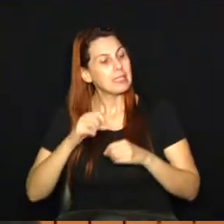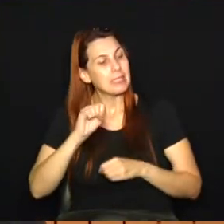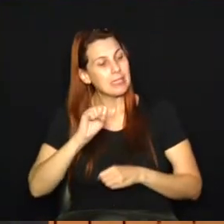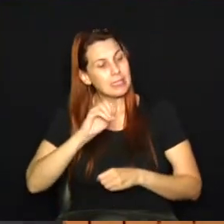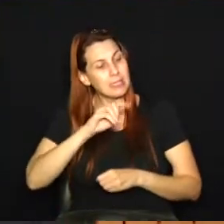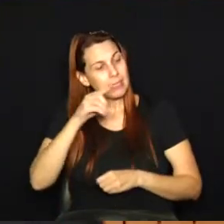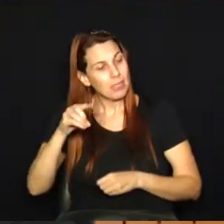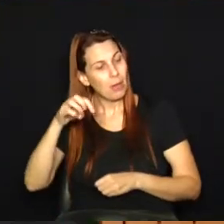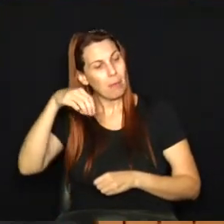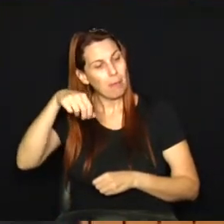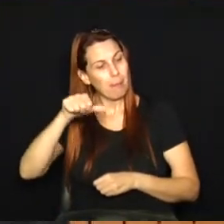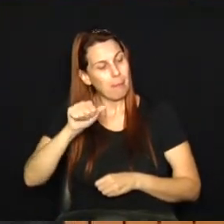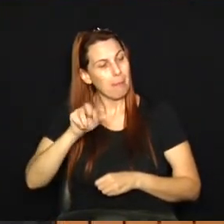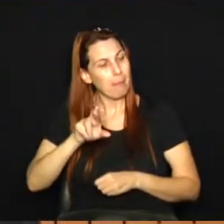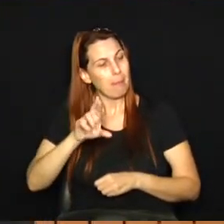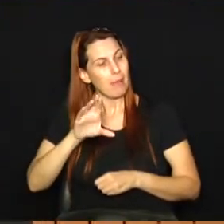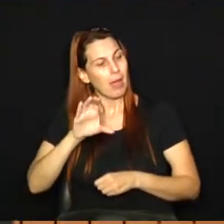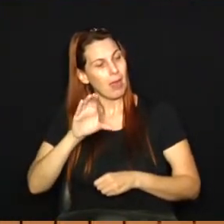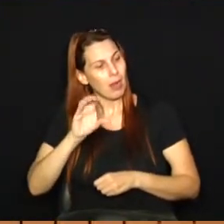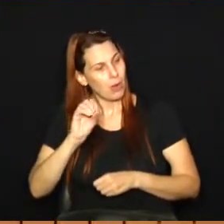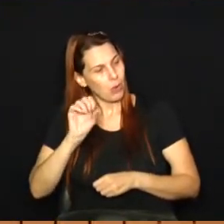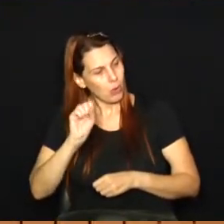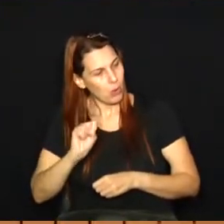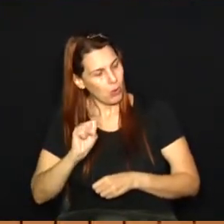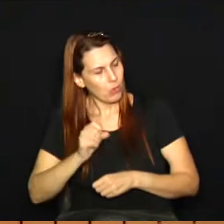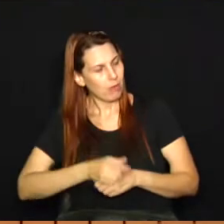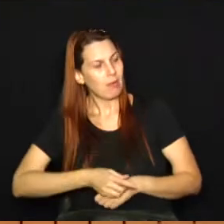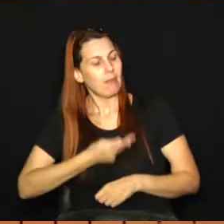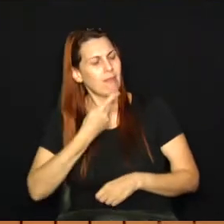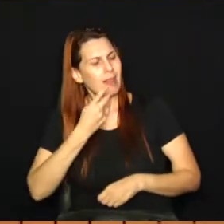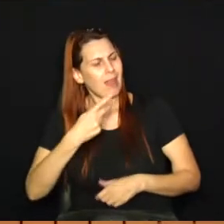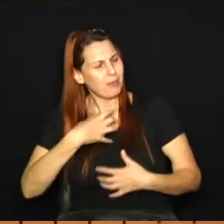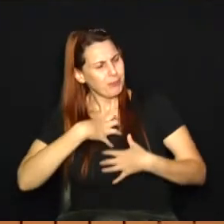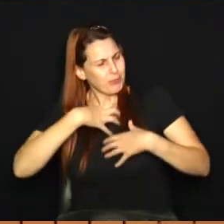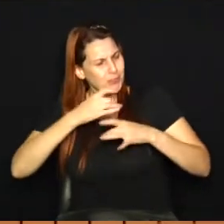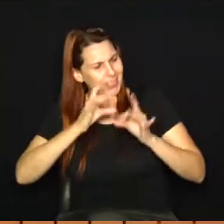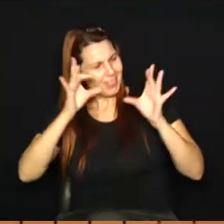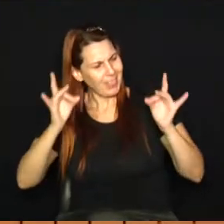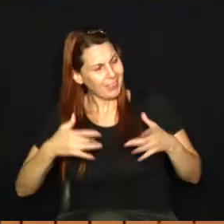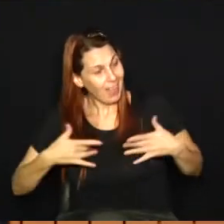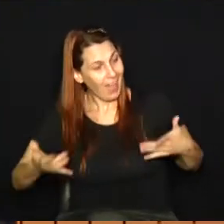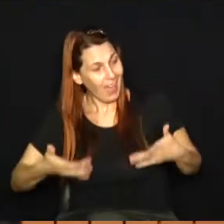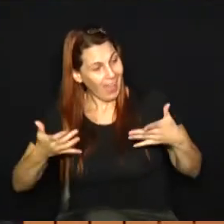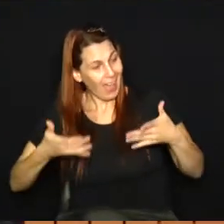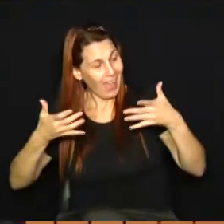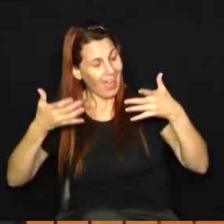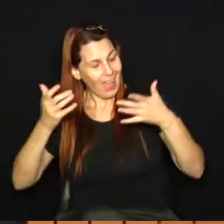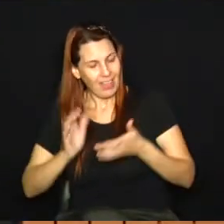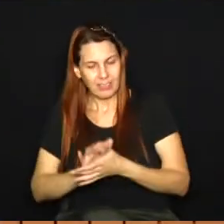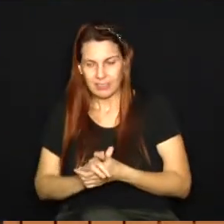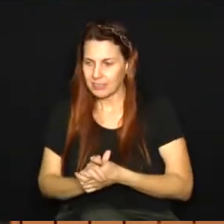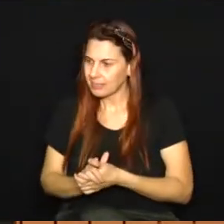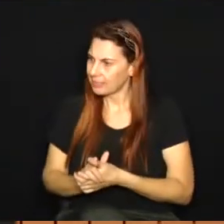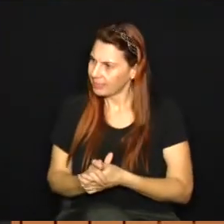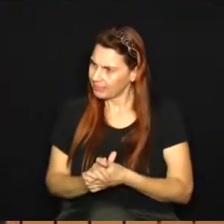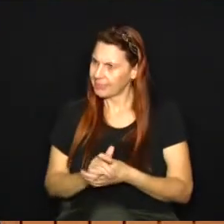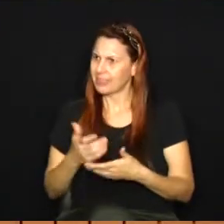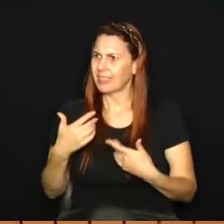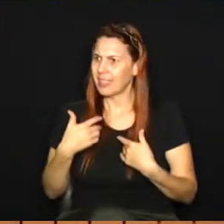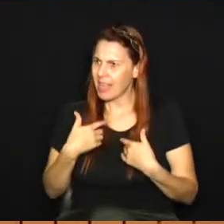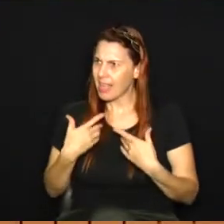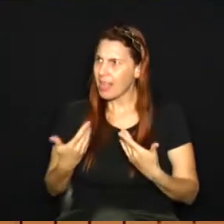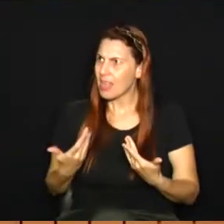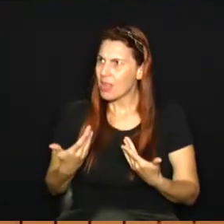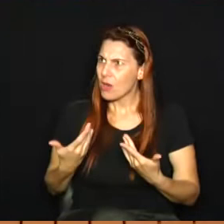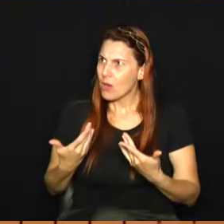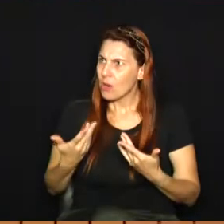Marcos! Para o São Marcos, aquele jeito que Dom Bruno falava, né, ele entusiasmado na voz. E eu sumi o meu